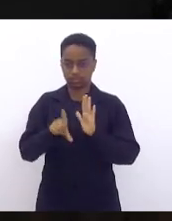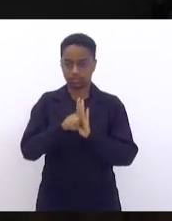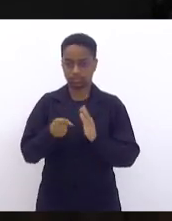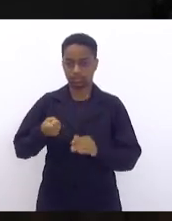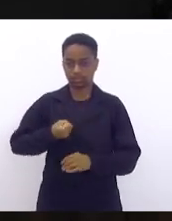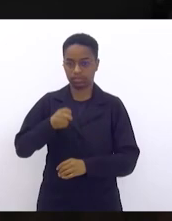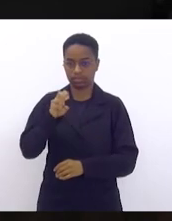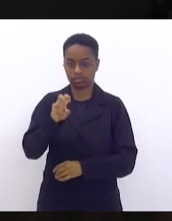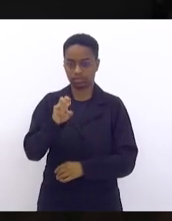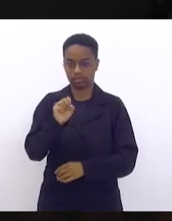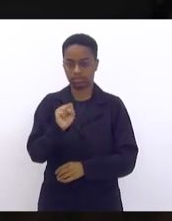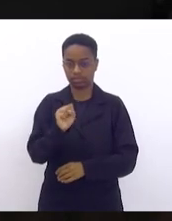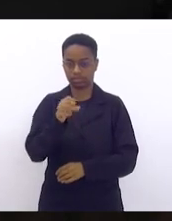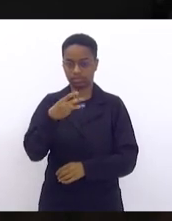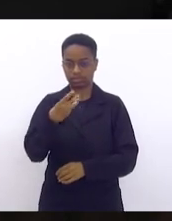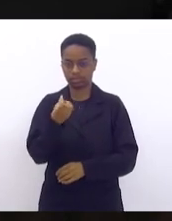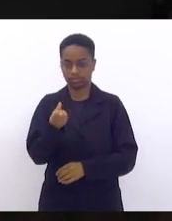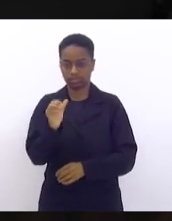número